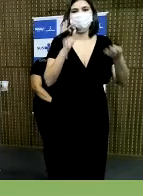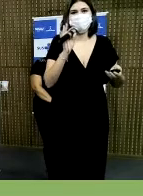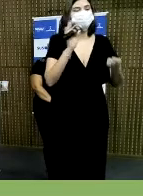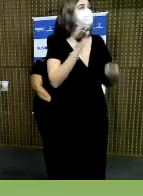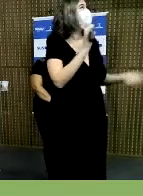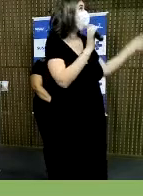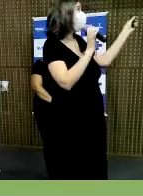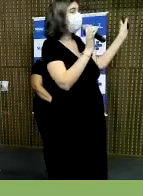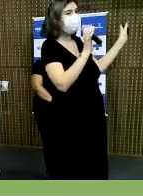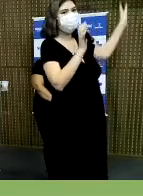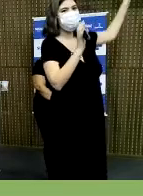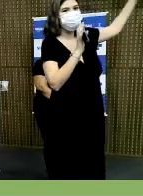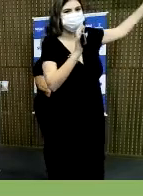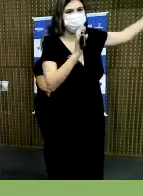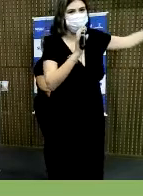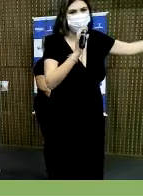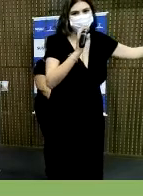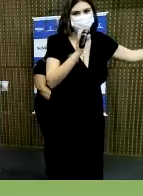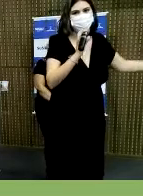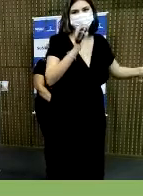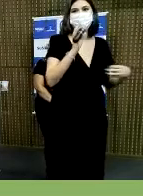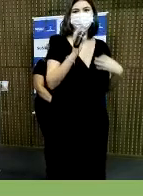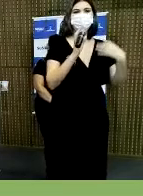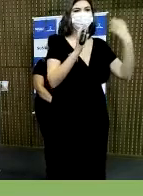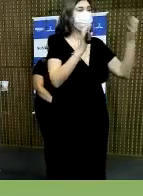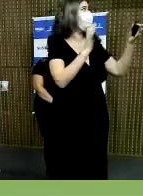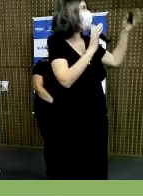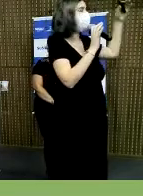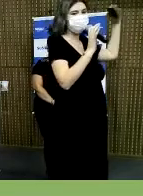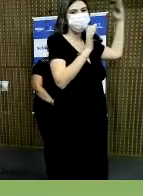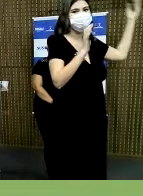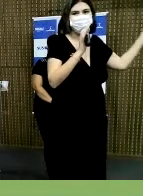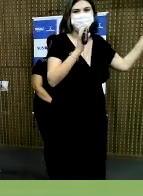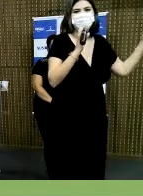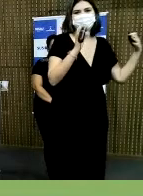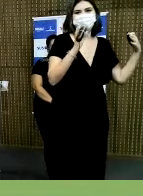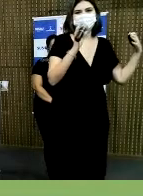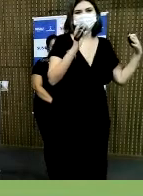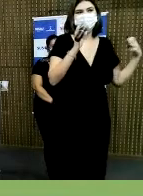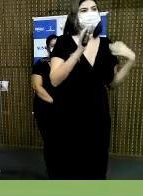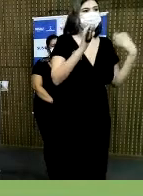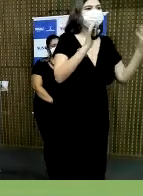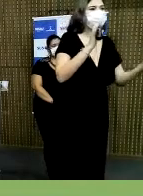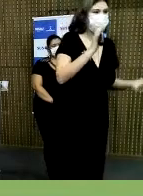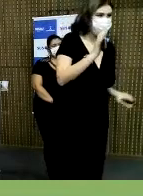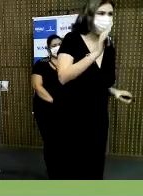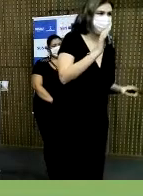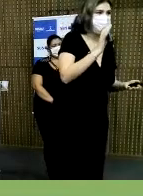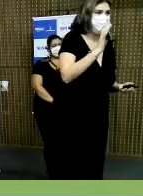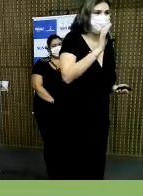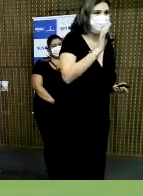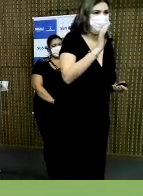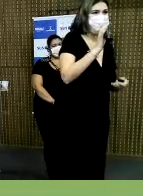não, realmente. Então, em relação à unidade, a gente não colocou metas, porque nós não